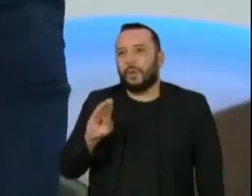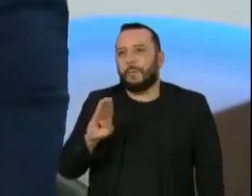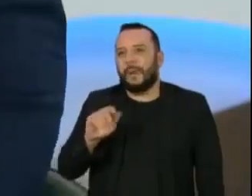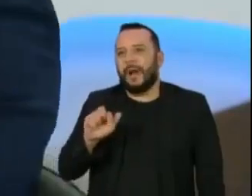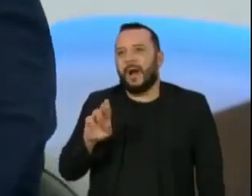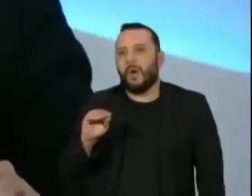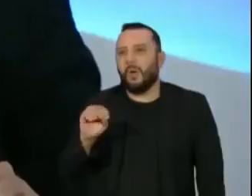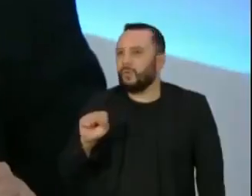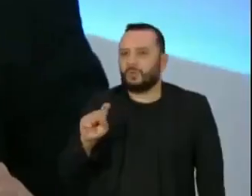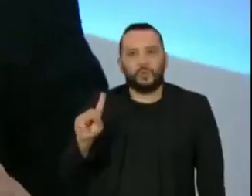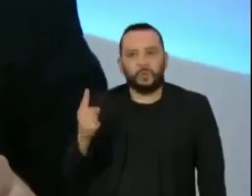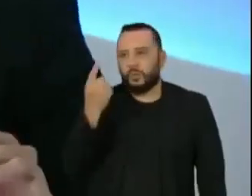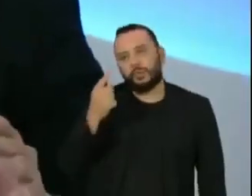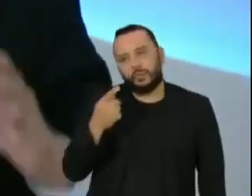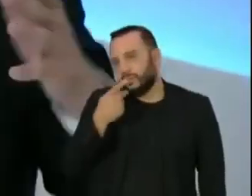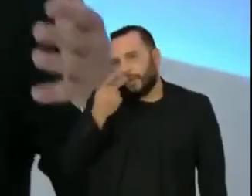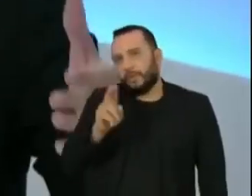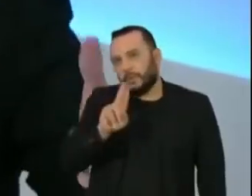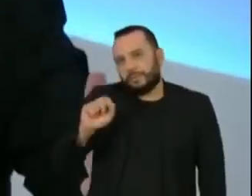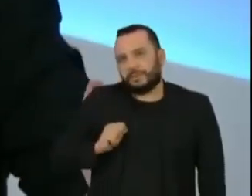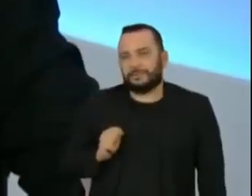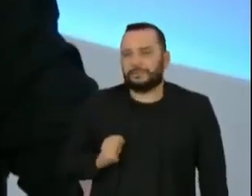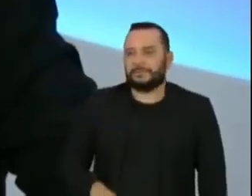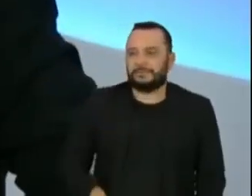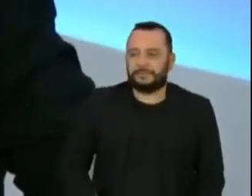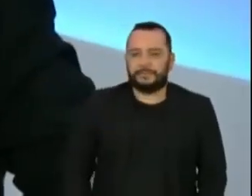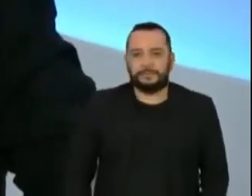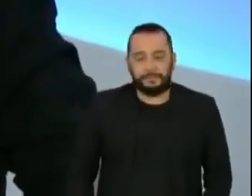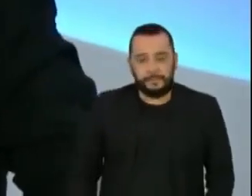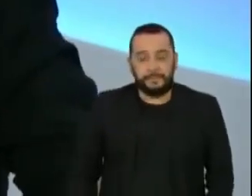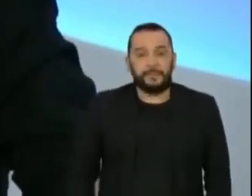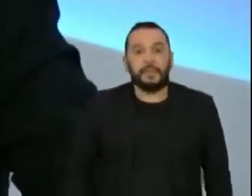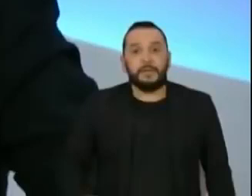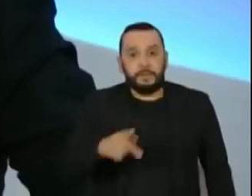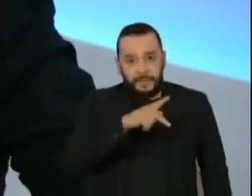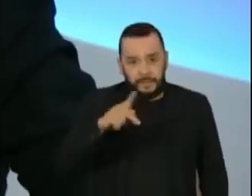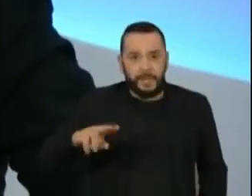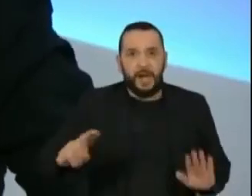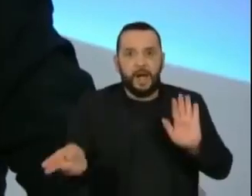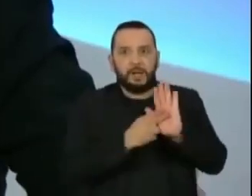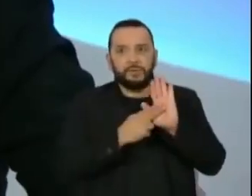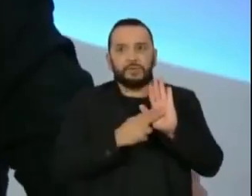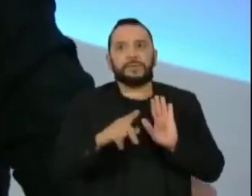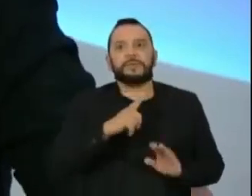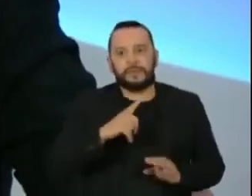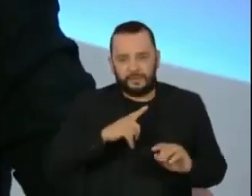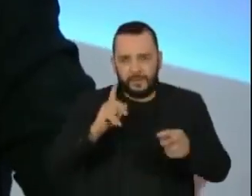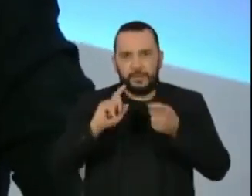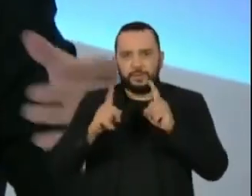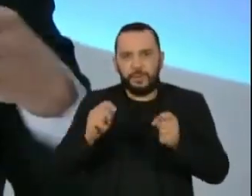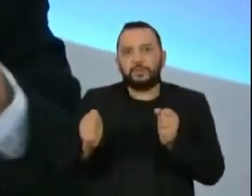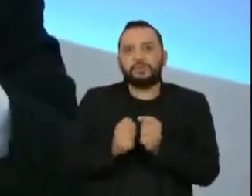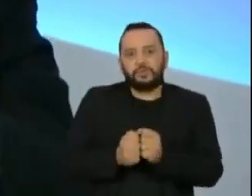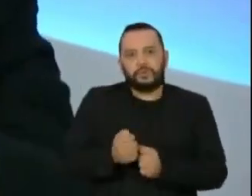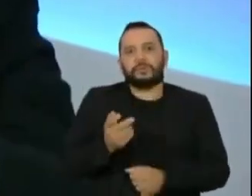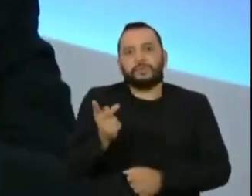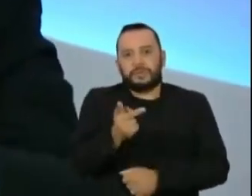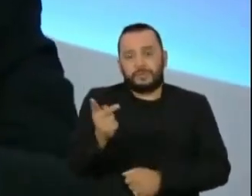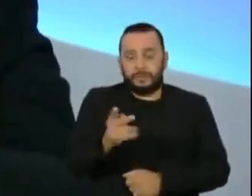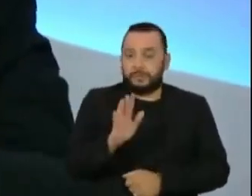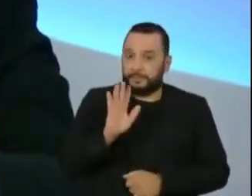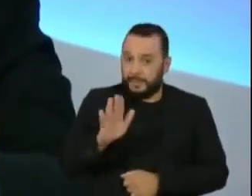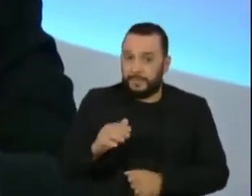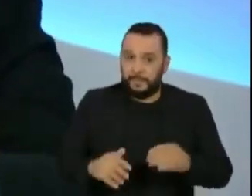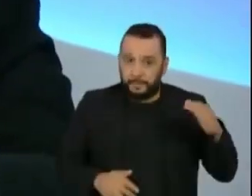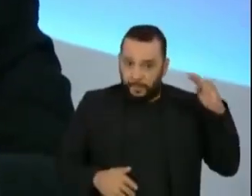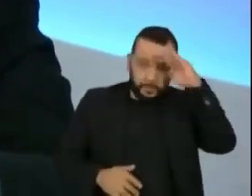Boa noite, deputado. Apesar do presidente ter admitido a existência dessa reunião, a versão dele